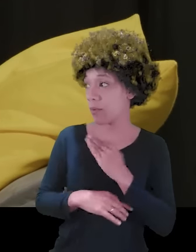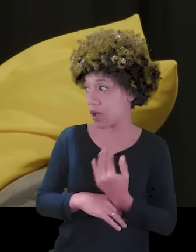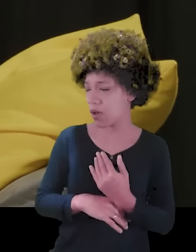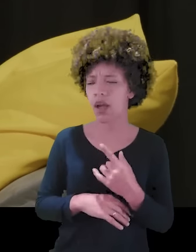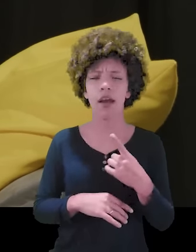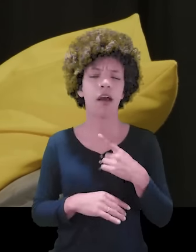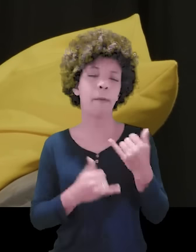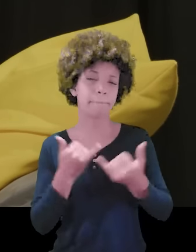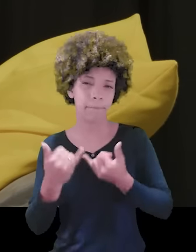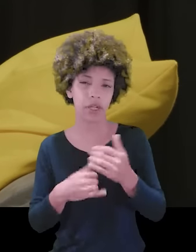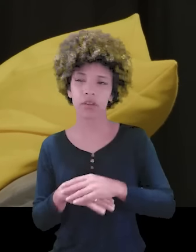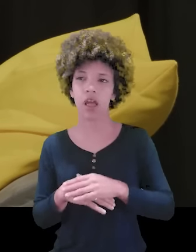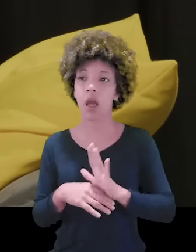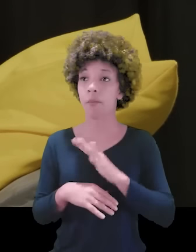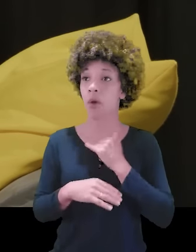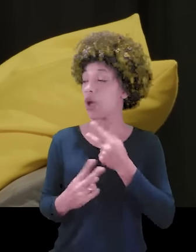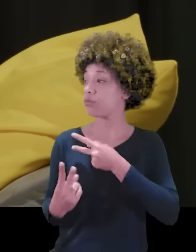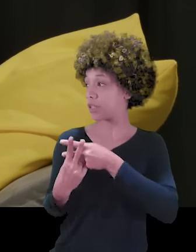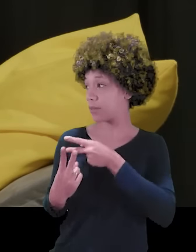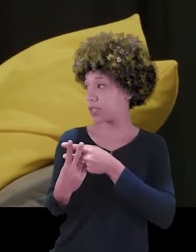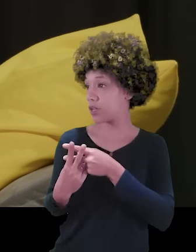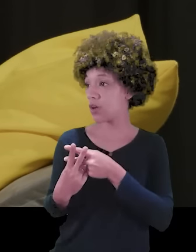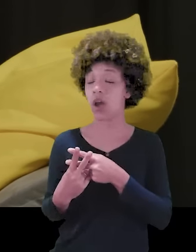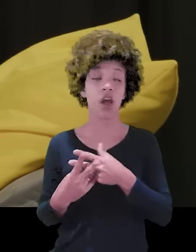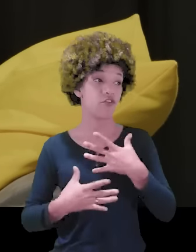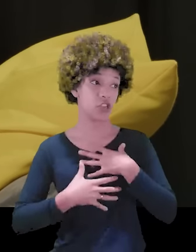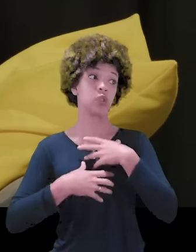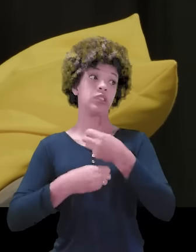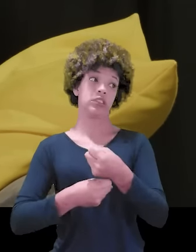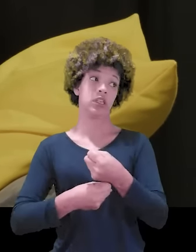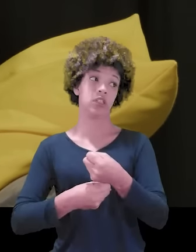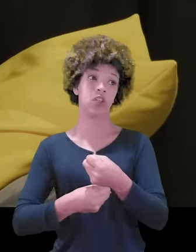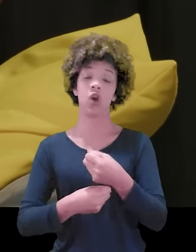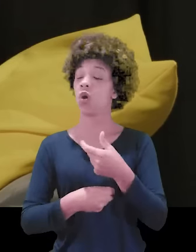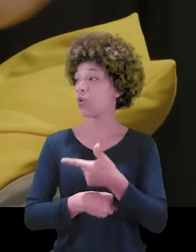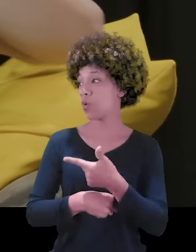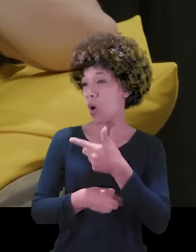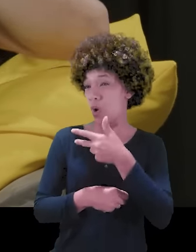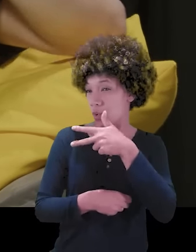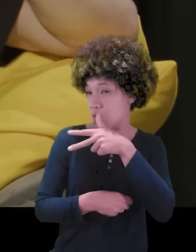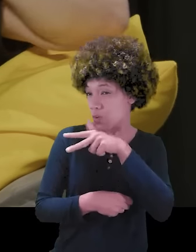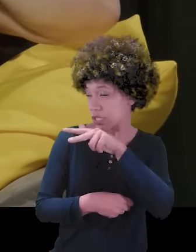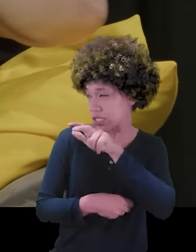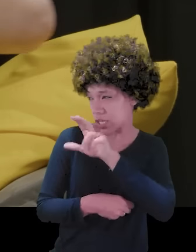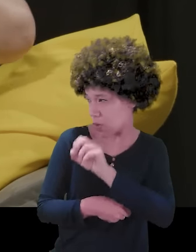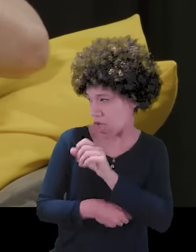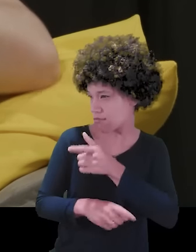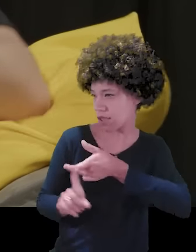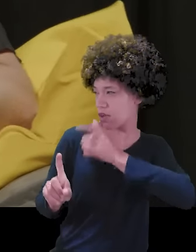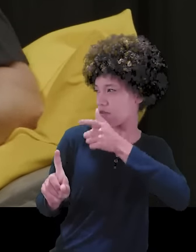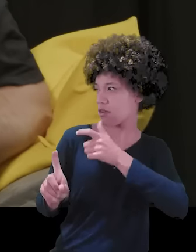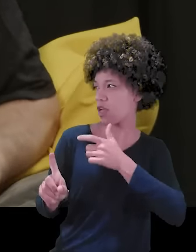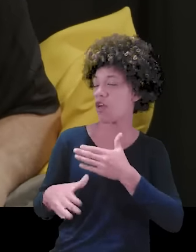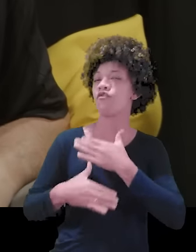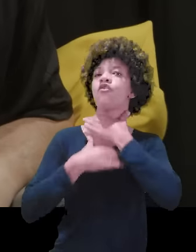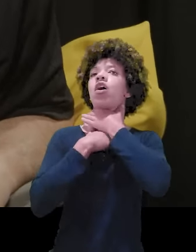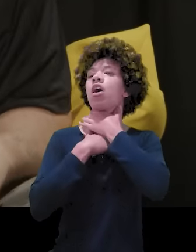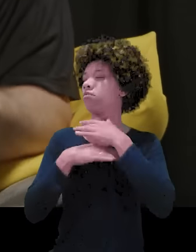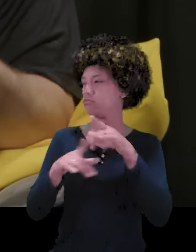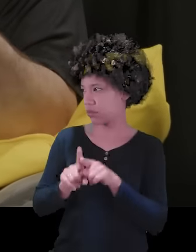até brinco né que ele morreu na prisão conhecer cidade era Felicidade com 50 tipos uma coisa assim mesmo eu não sei sem por cada coisa